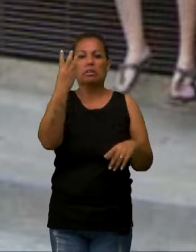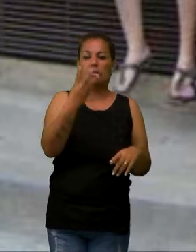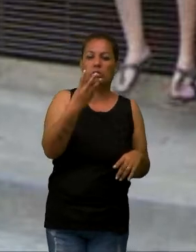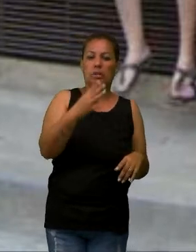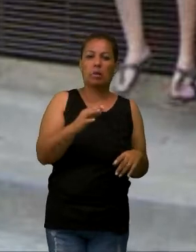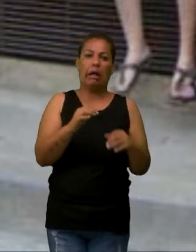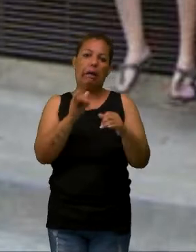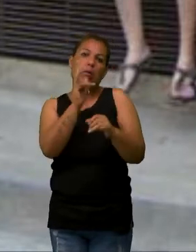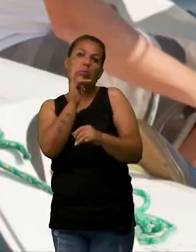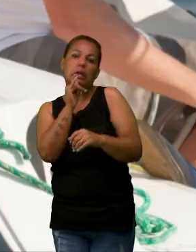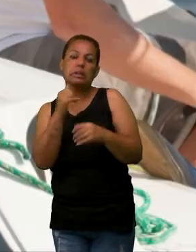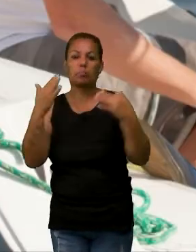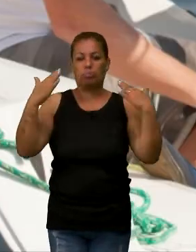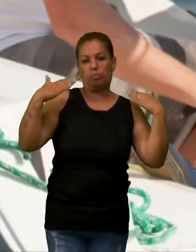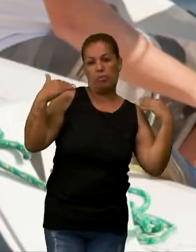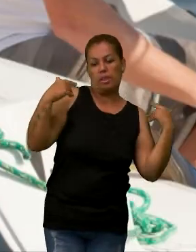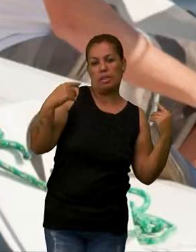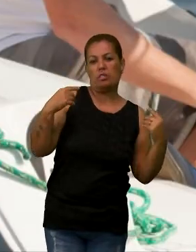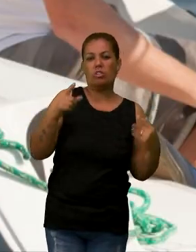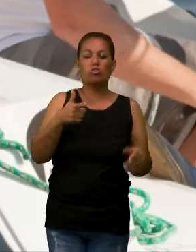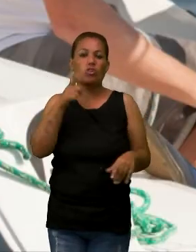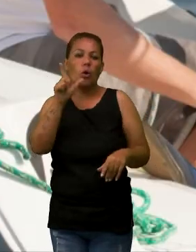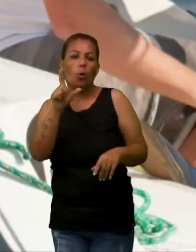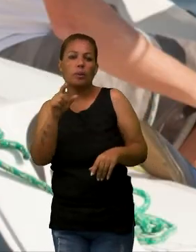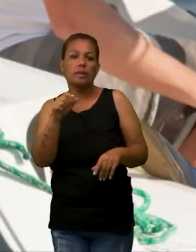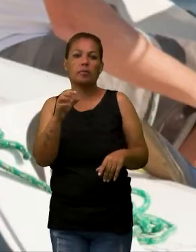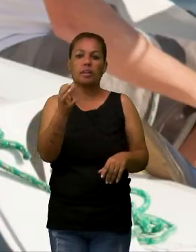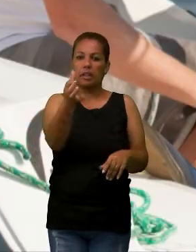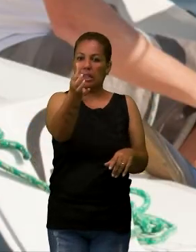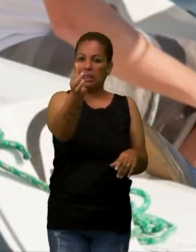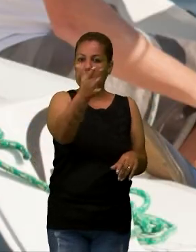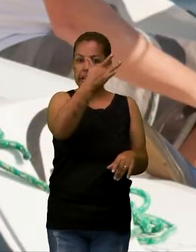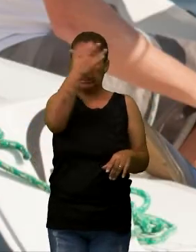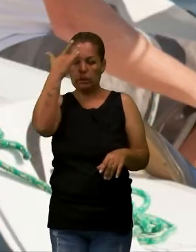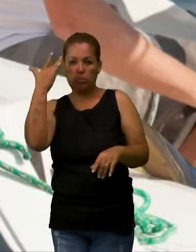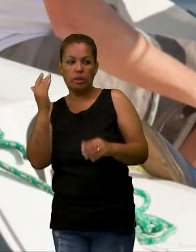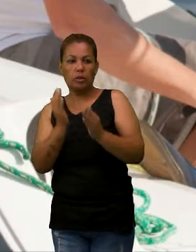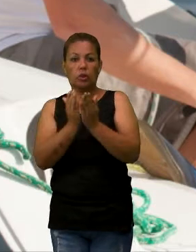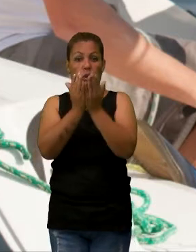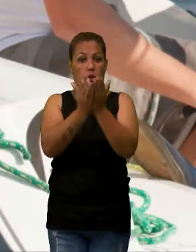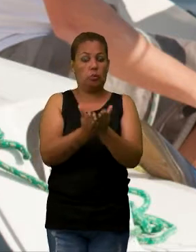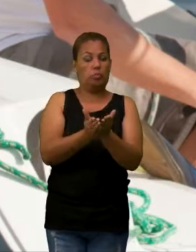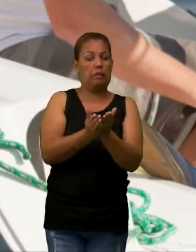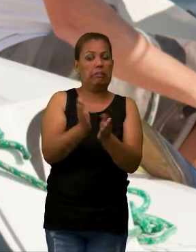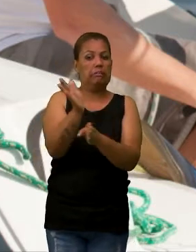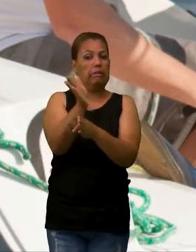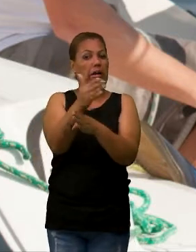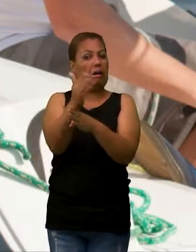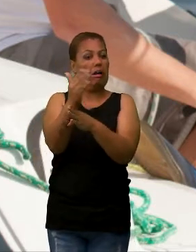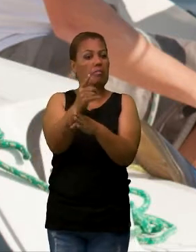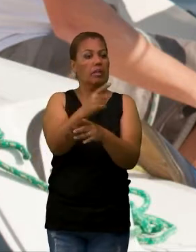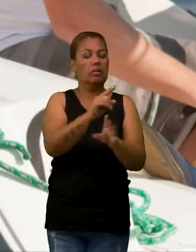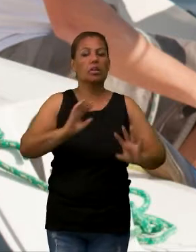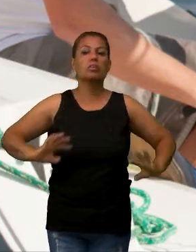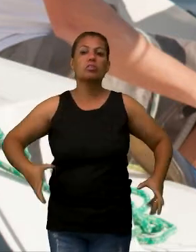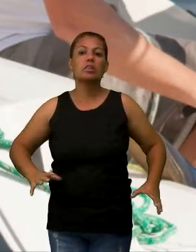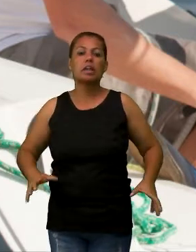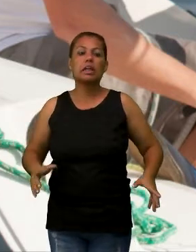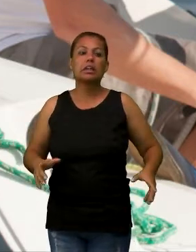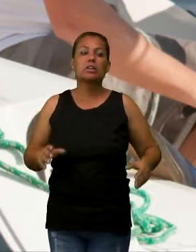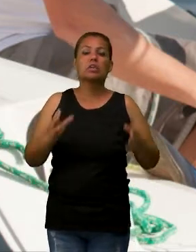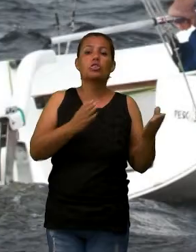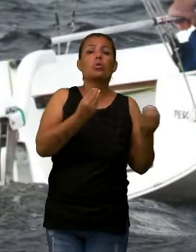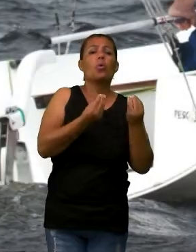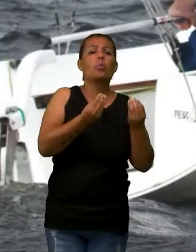mas para fazer um passeio a gente consegue botar até seis pessoas no bairro de s e você que no caso você é cadeirante como é que em que